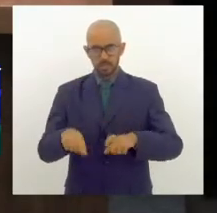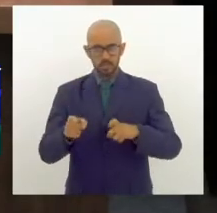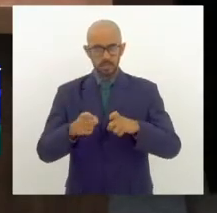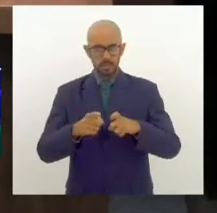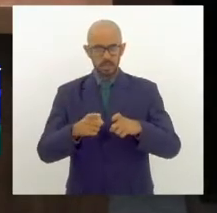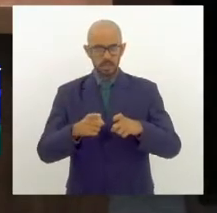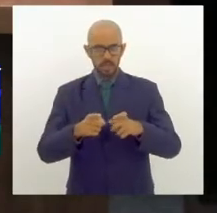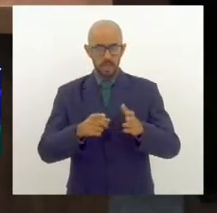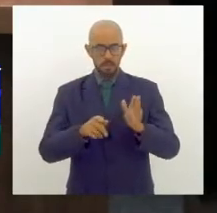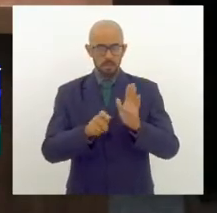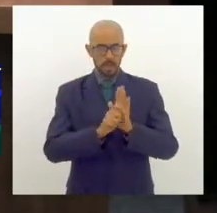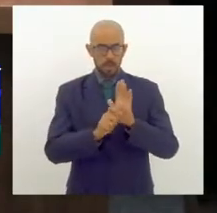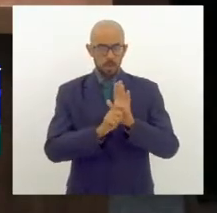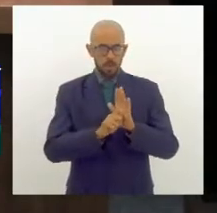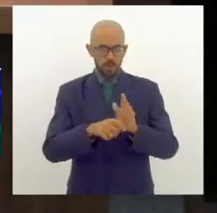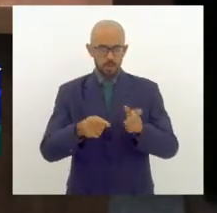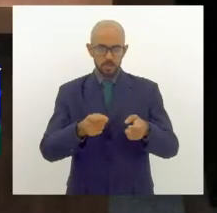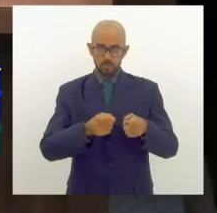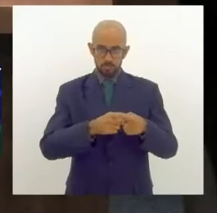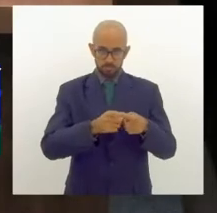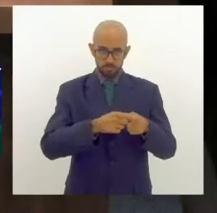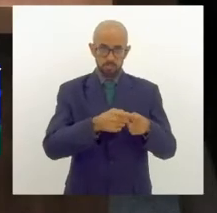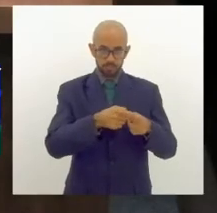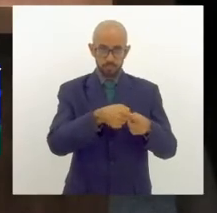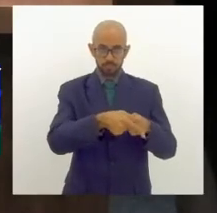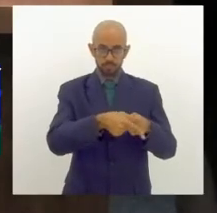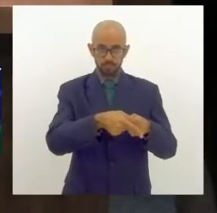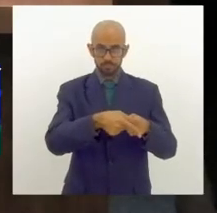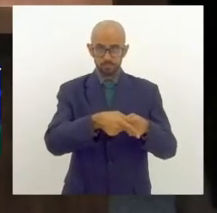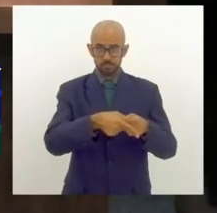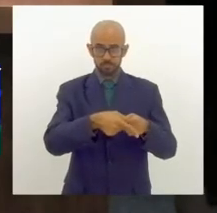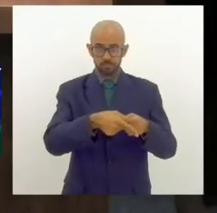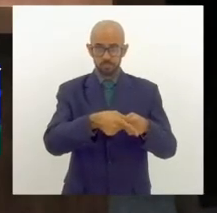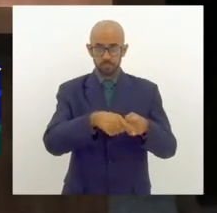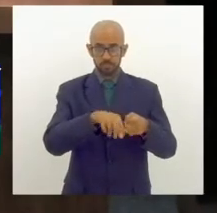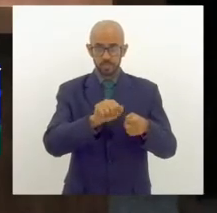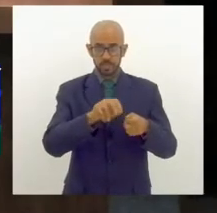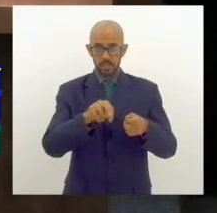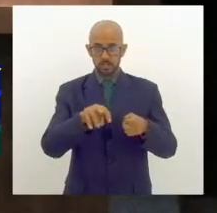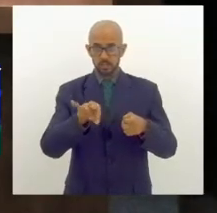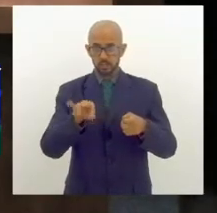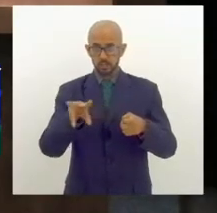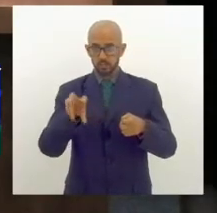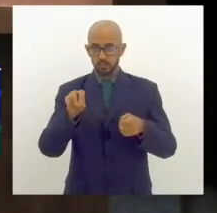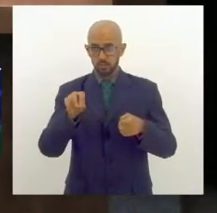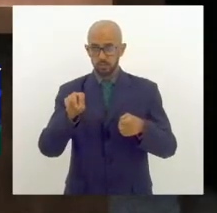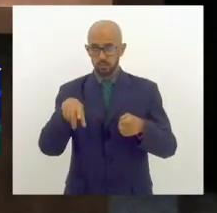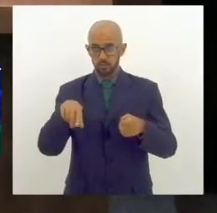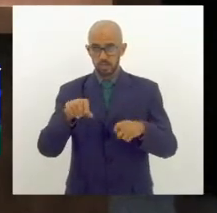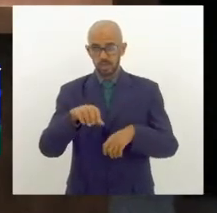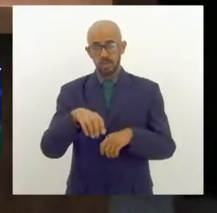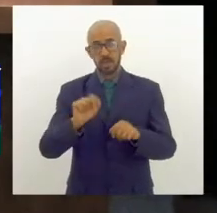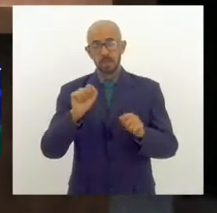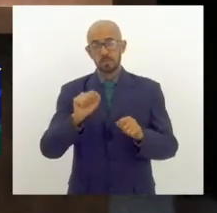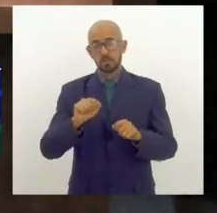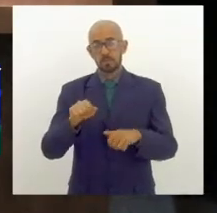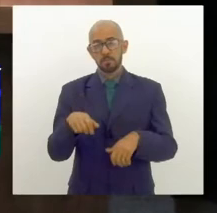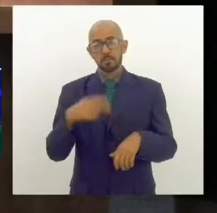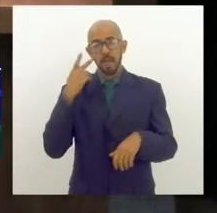medicinal, na verdade, do processo ativo da cannabis,